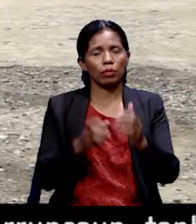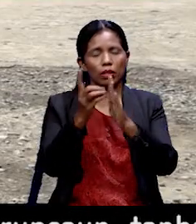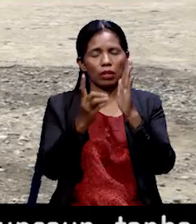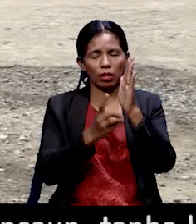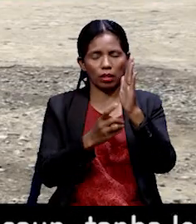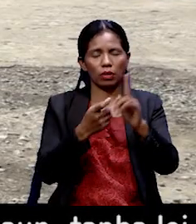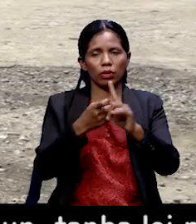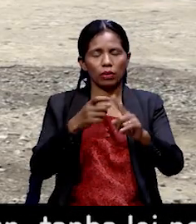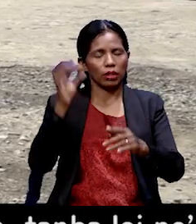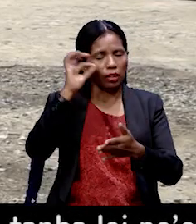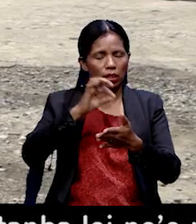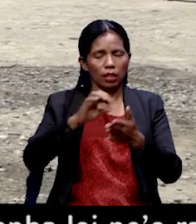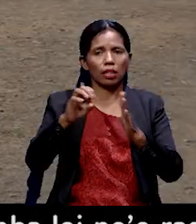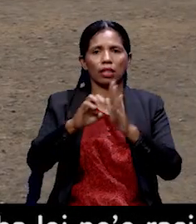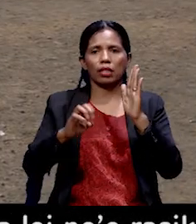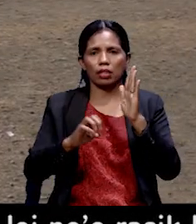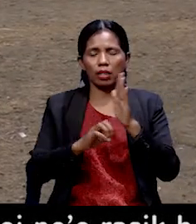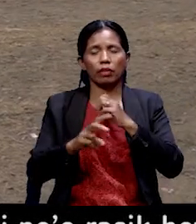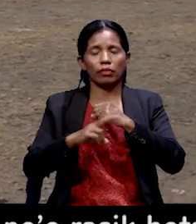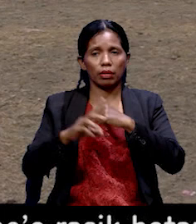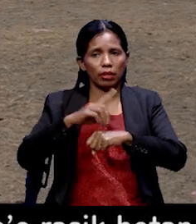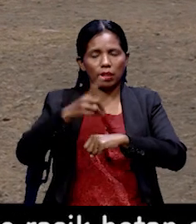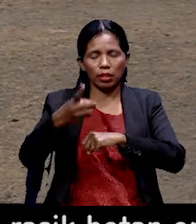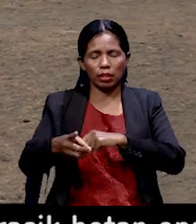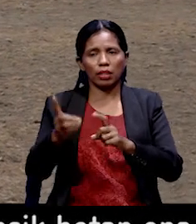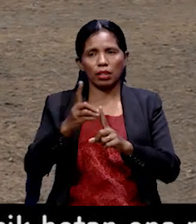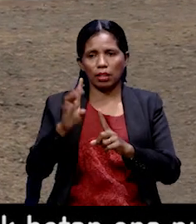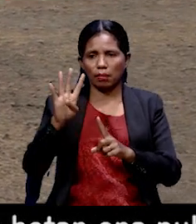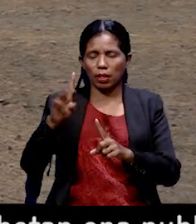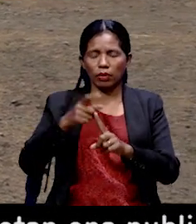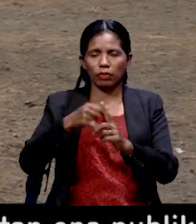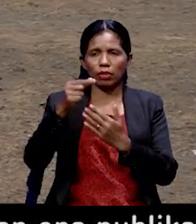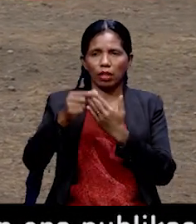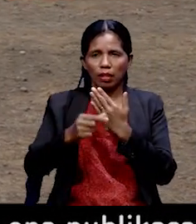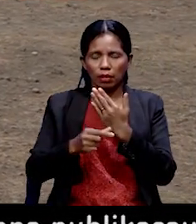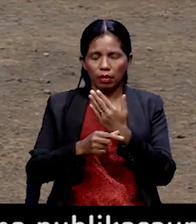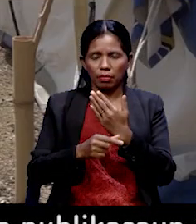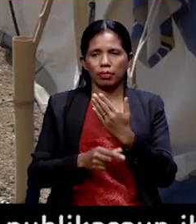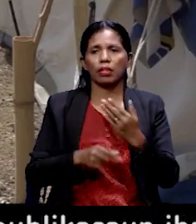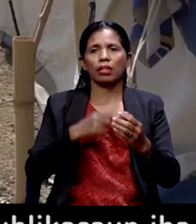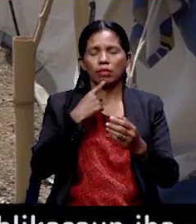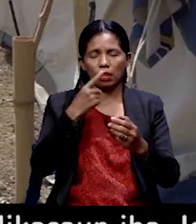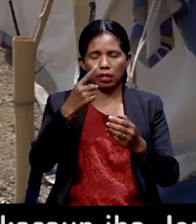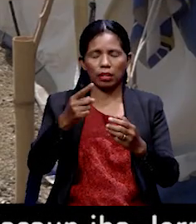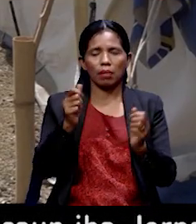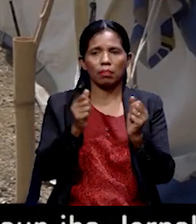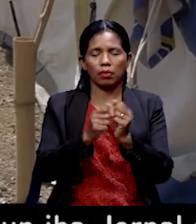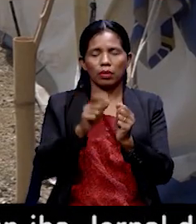Estado Proteção Civil ba vítima de desastres naturais iha lorong hat fulan abril iha umakain rihun hat atus hat lima nul